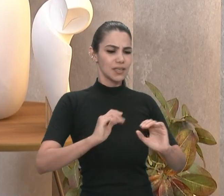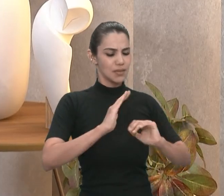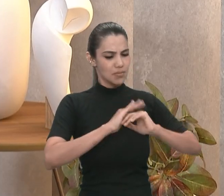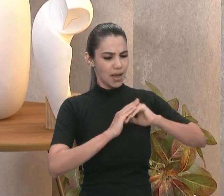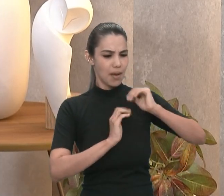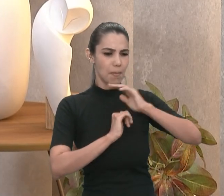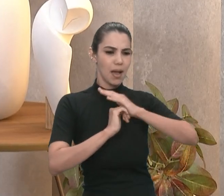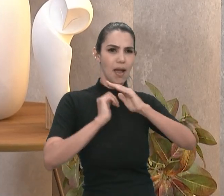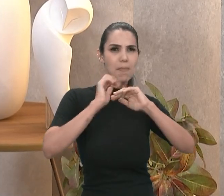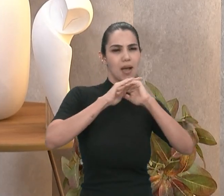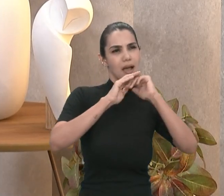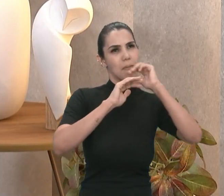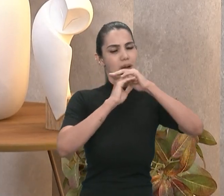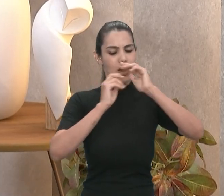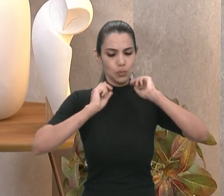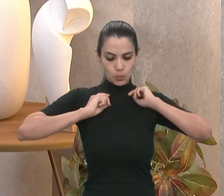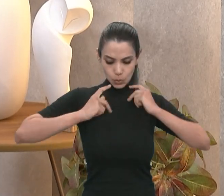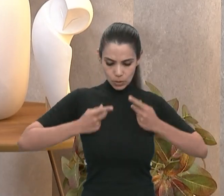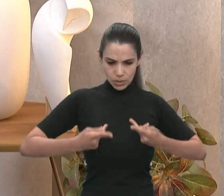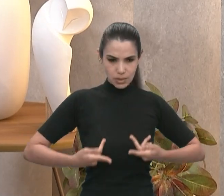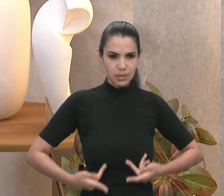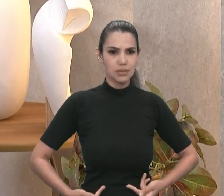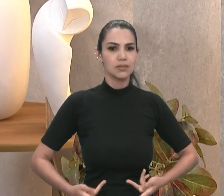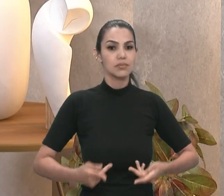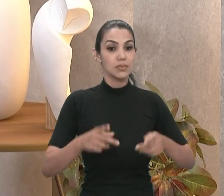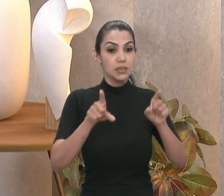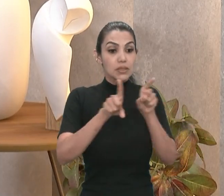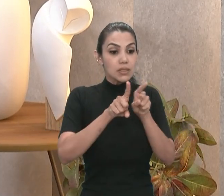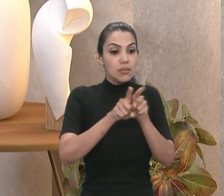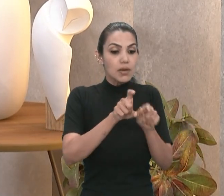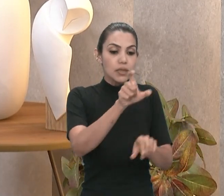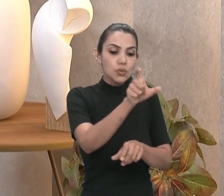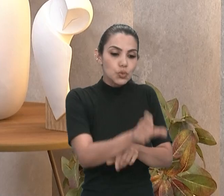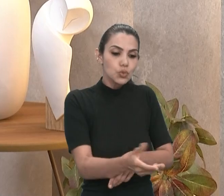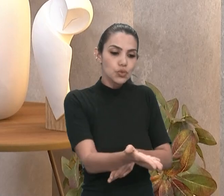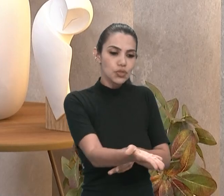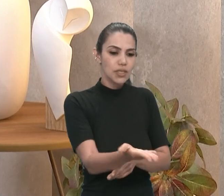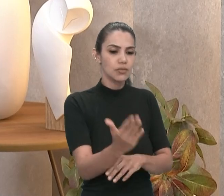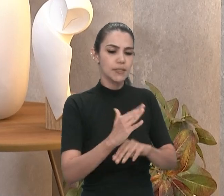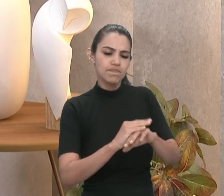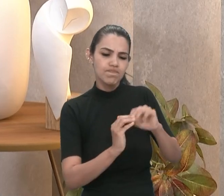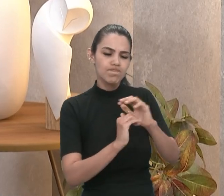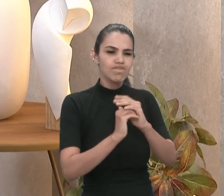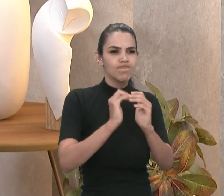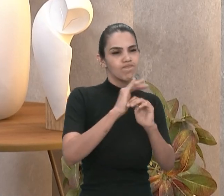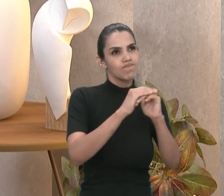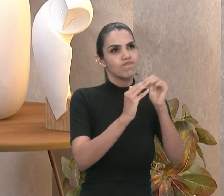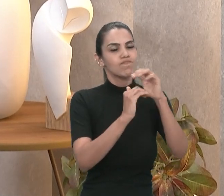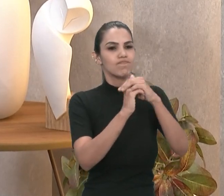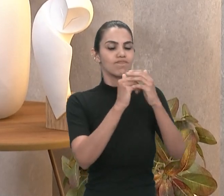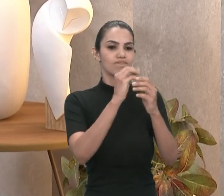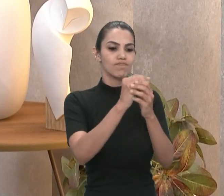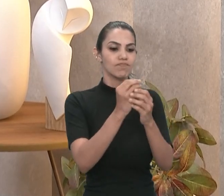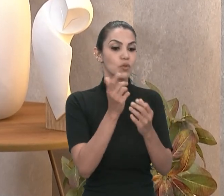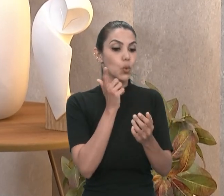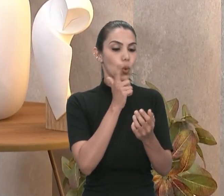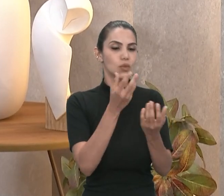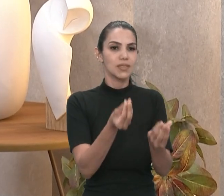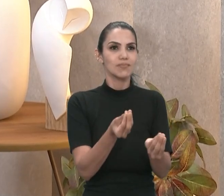construindo como ser humano, como pessoa e como um sujeito que participa dessa cultura de uma forma